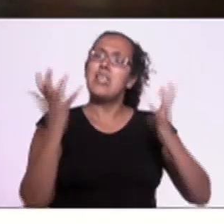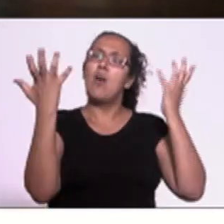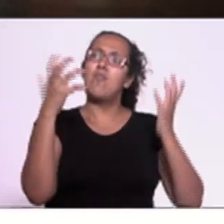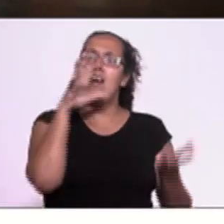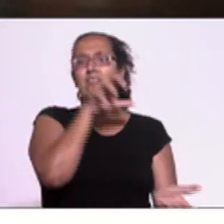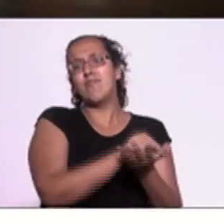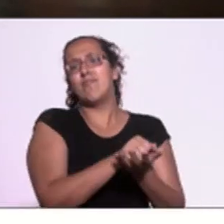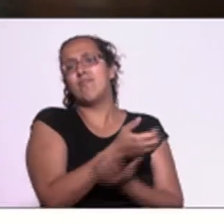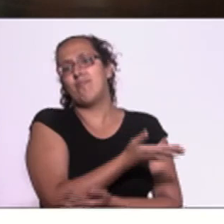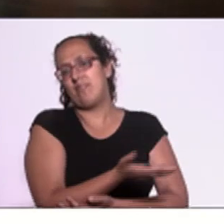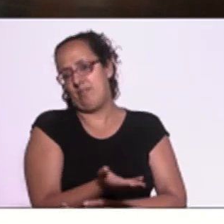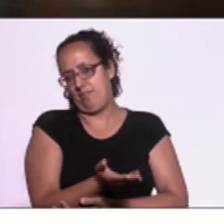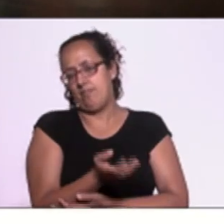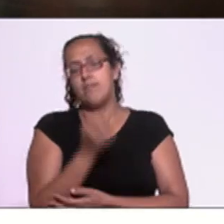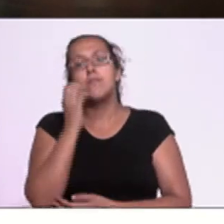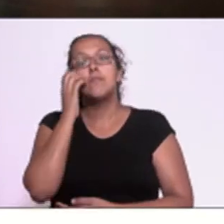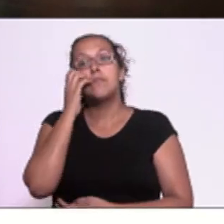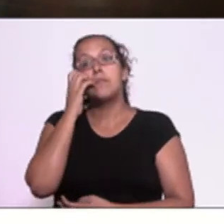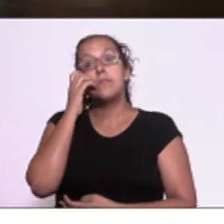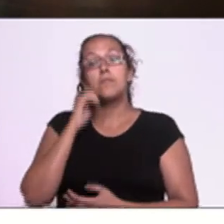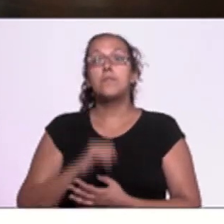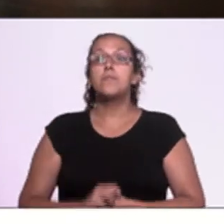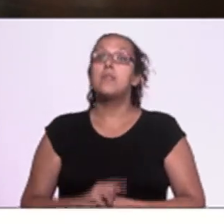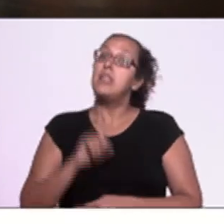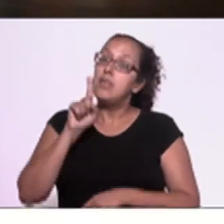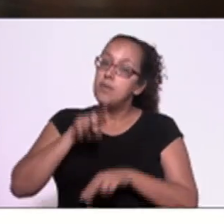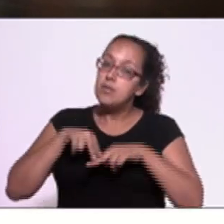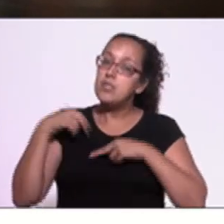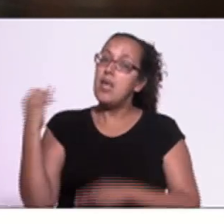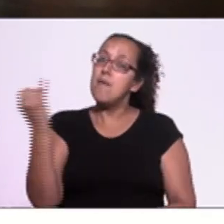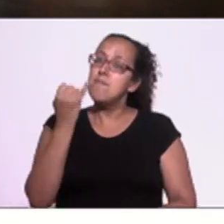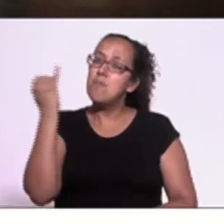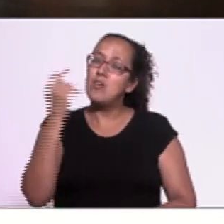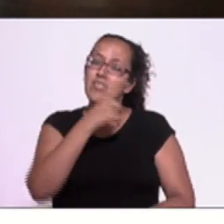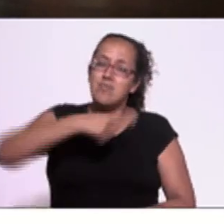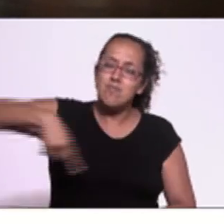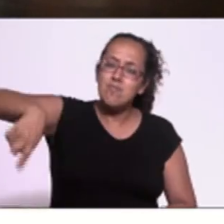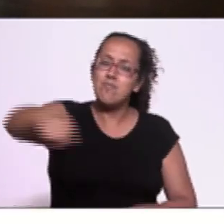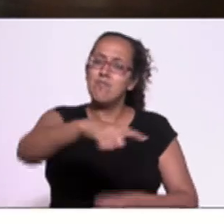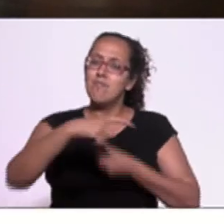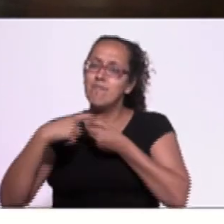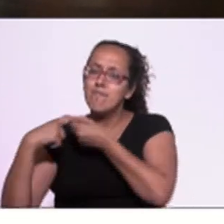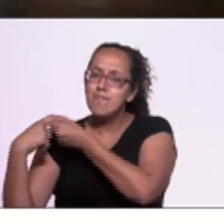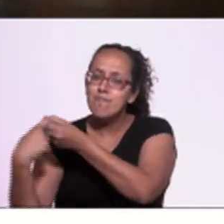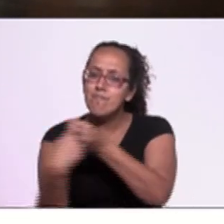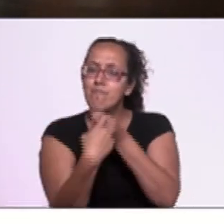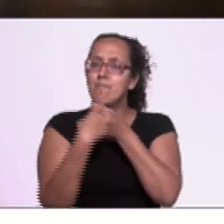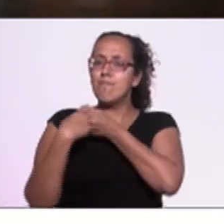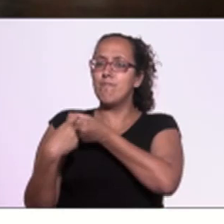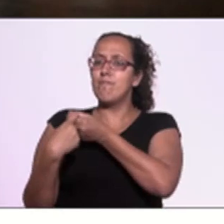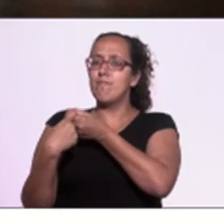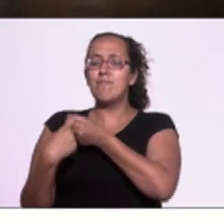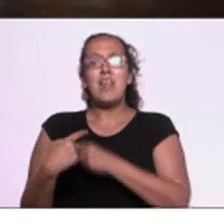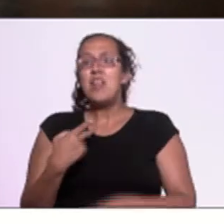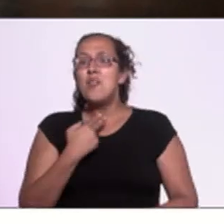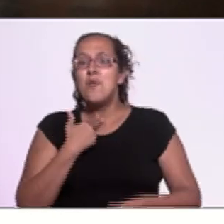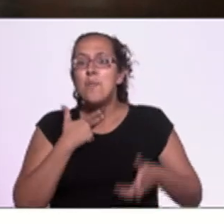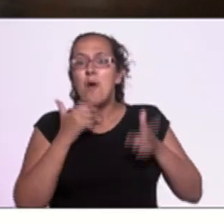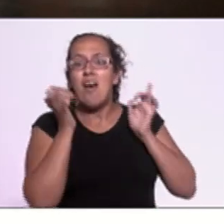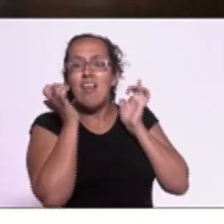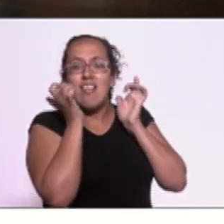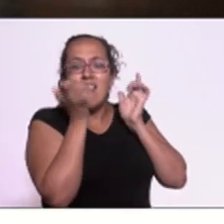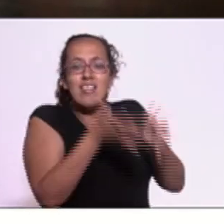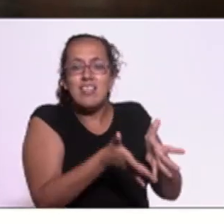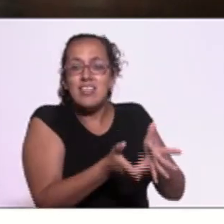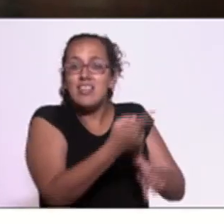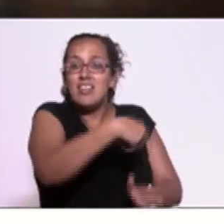patrimônio. Para isso, é fundamental a união de todos. Não podemos deixar que esse